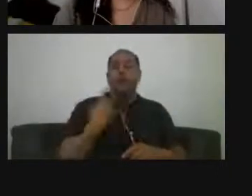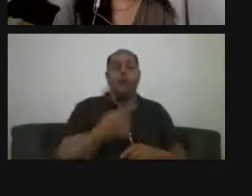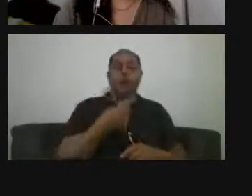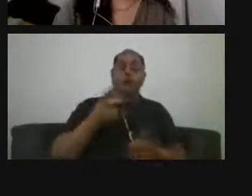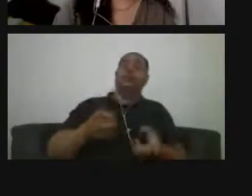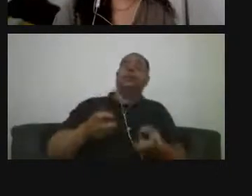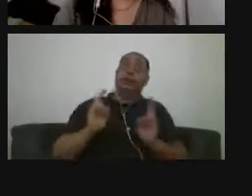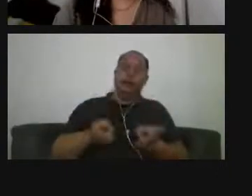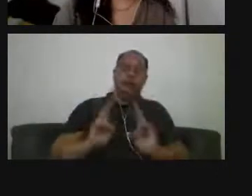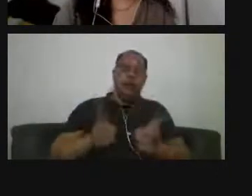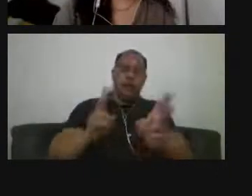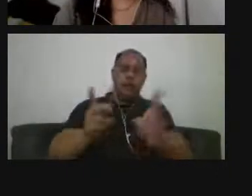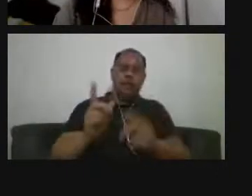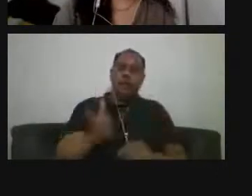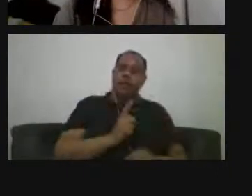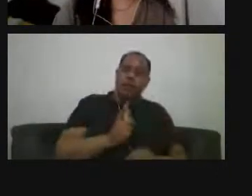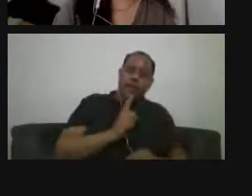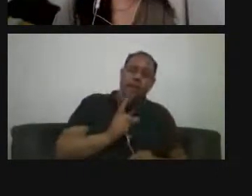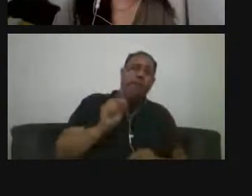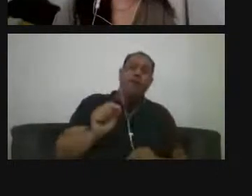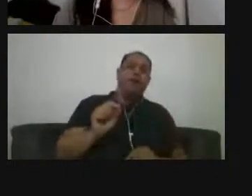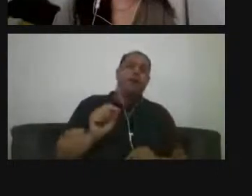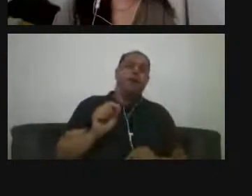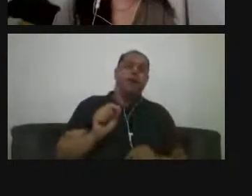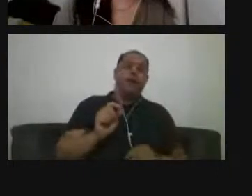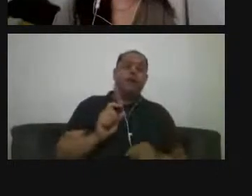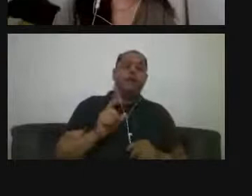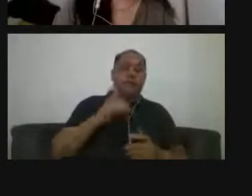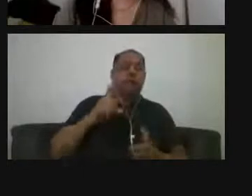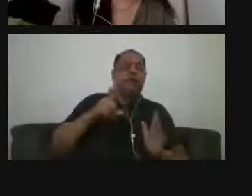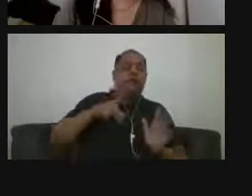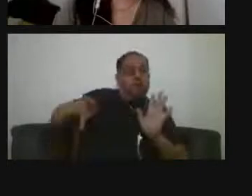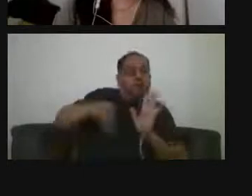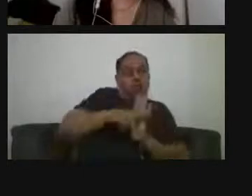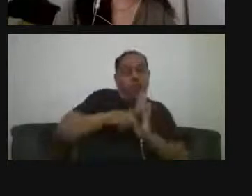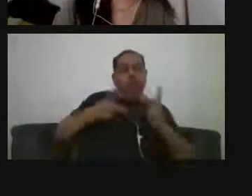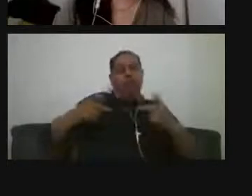nós possuímos, de fato, uma natureza ambígua, que é a natureza